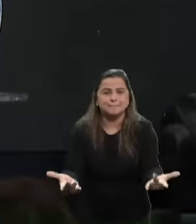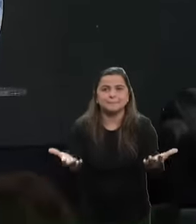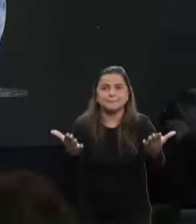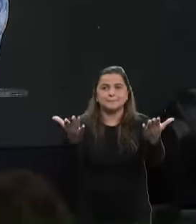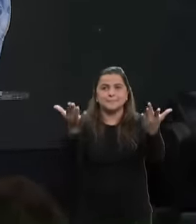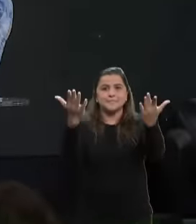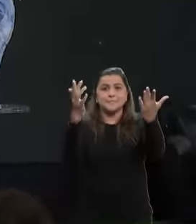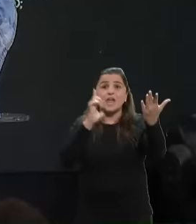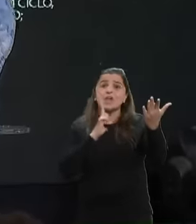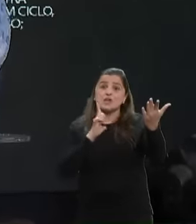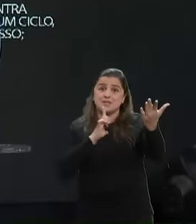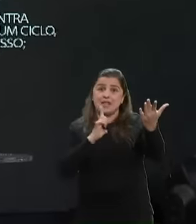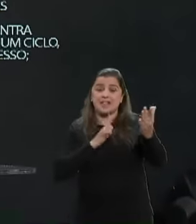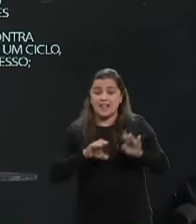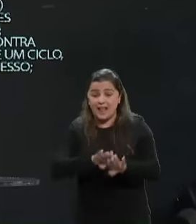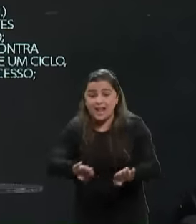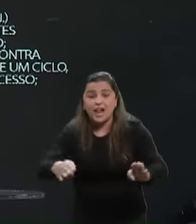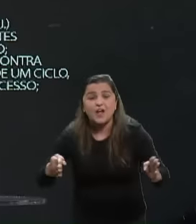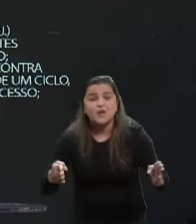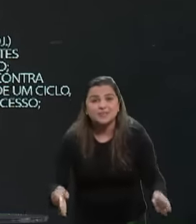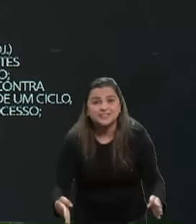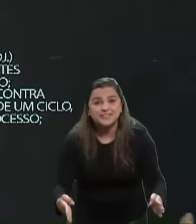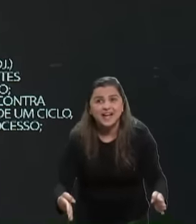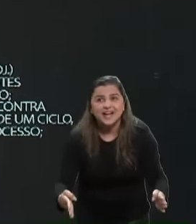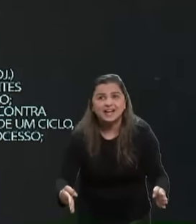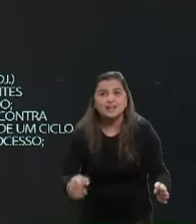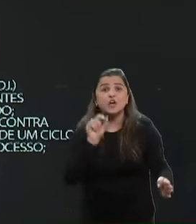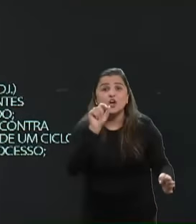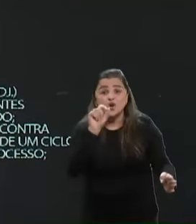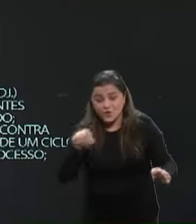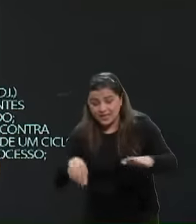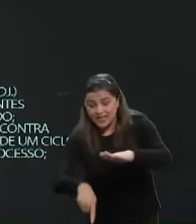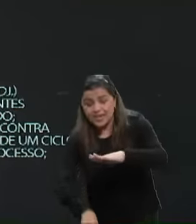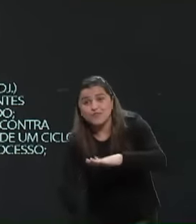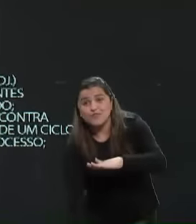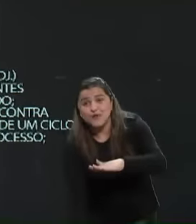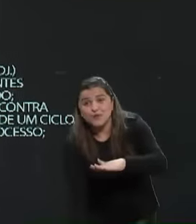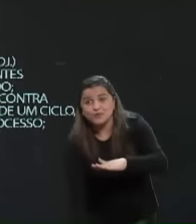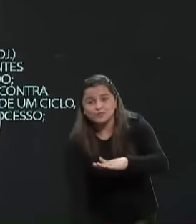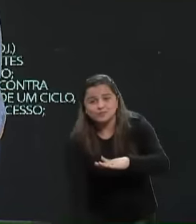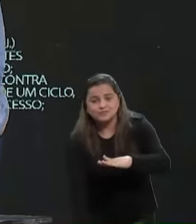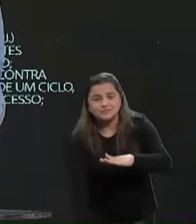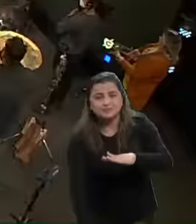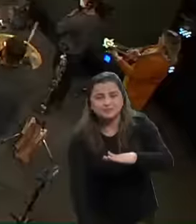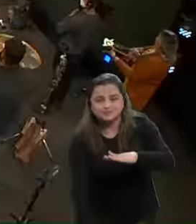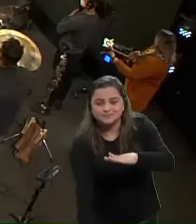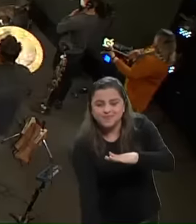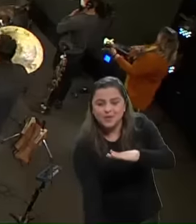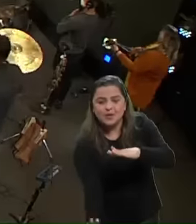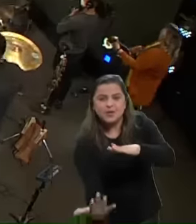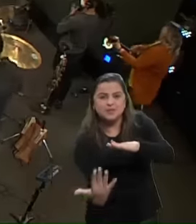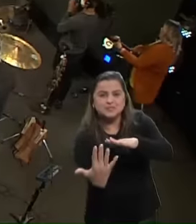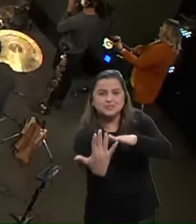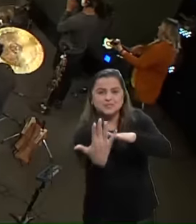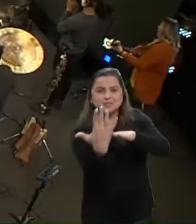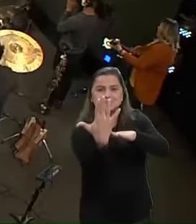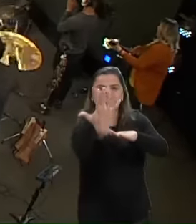Porque onde tem altar, o que está no fundo do poço começa a